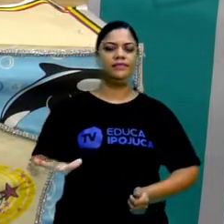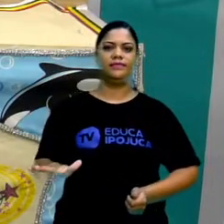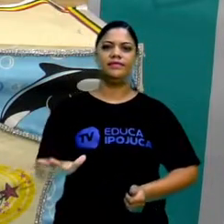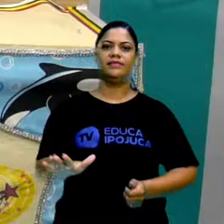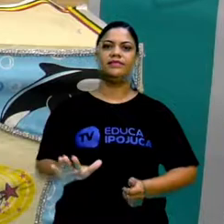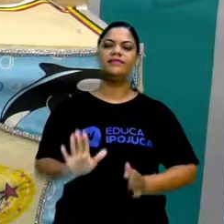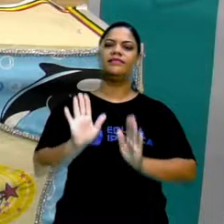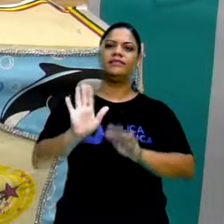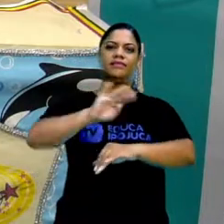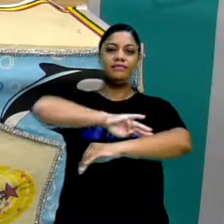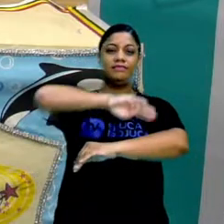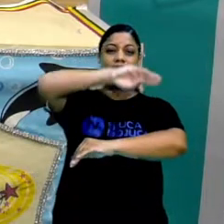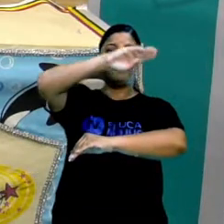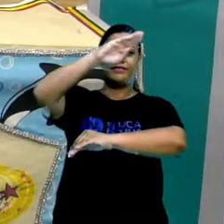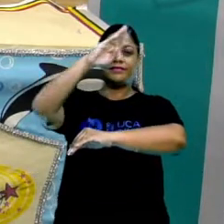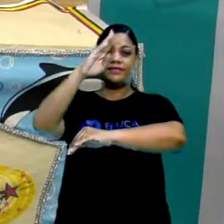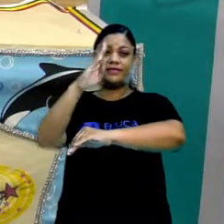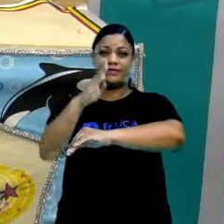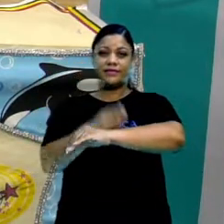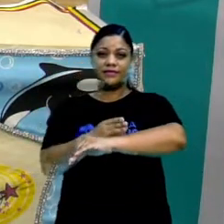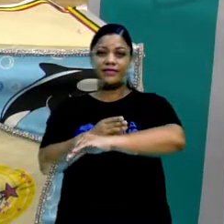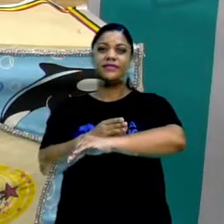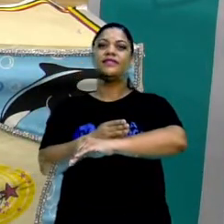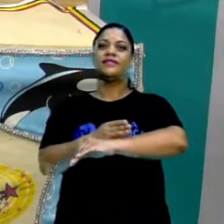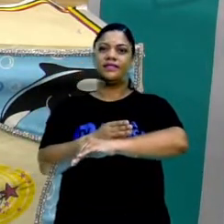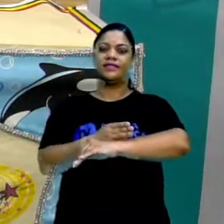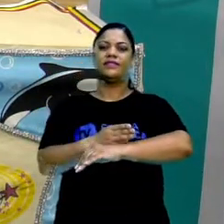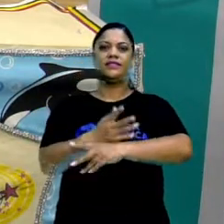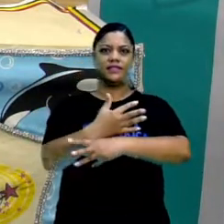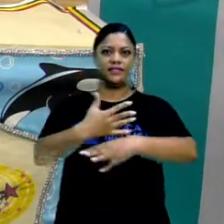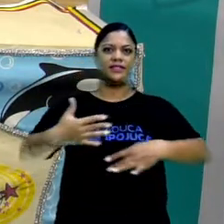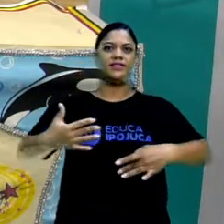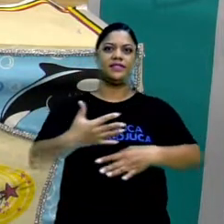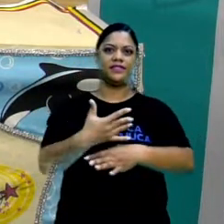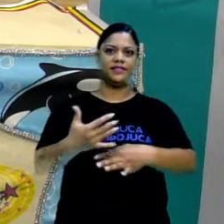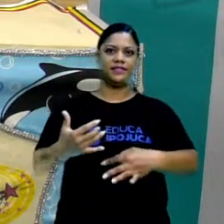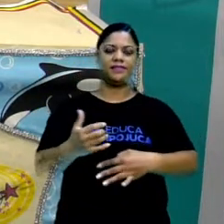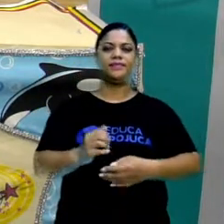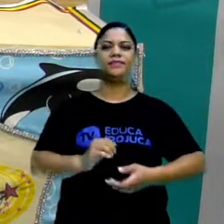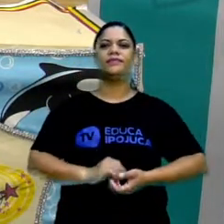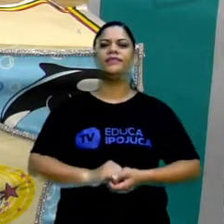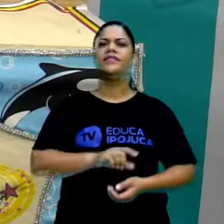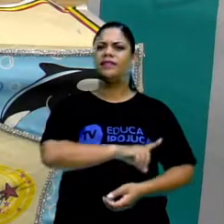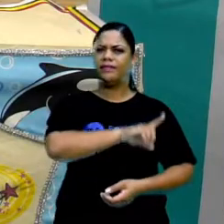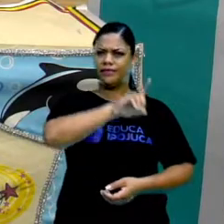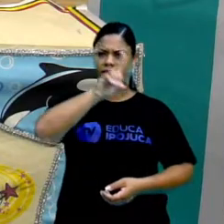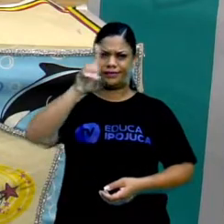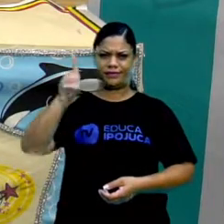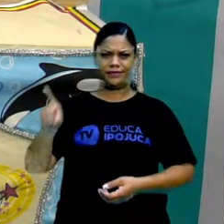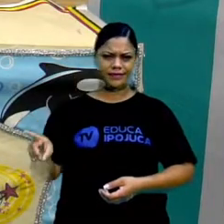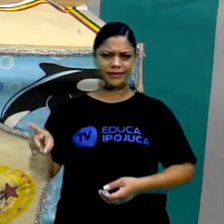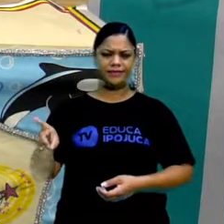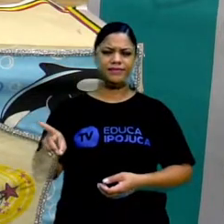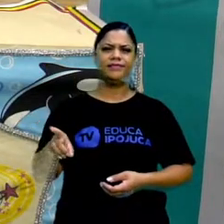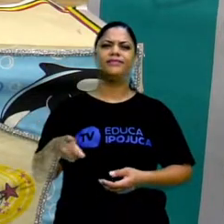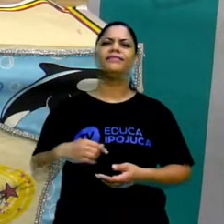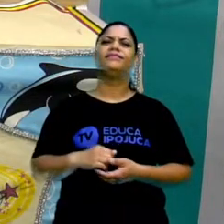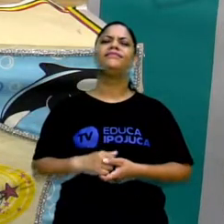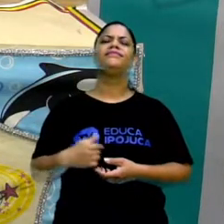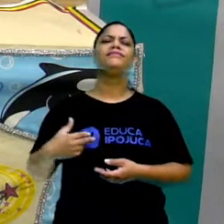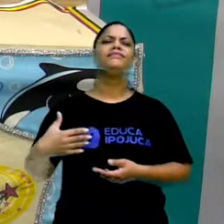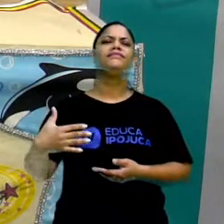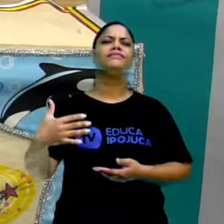ficava lá em cima, no topo da colina daquela cidade. Um dia, veio